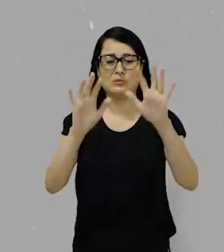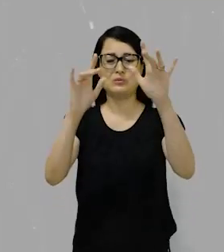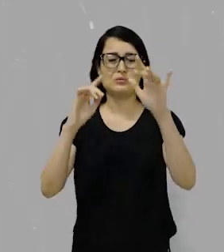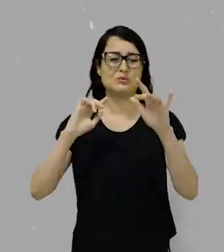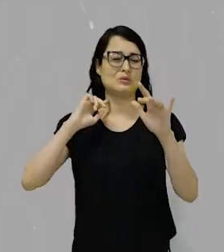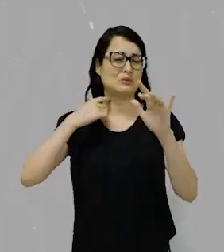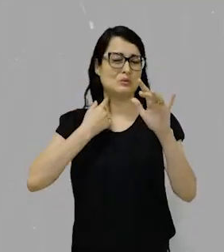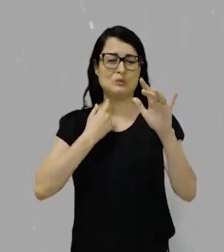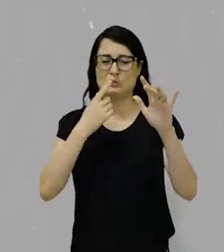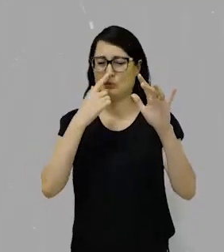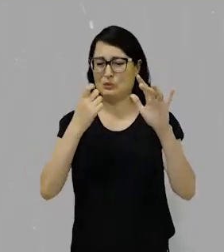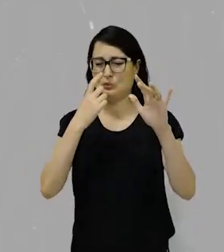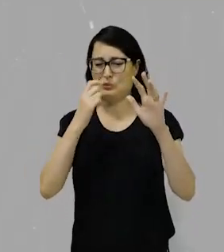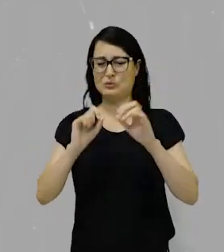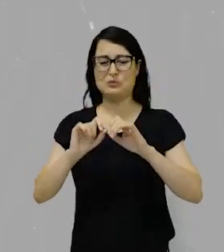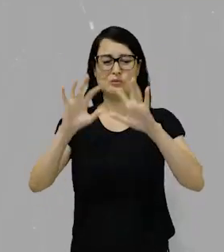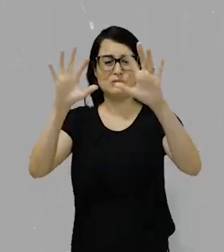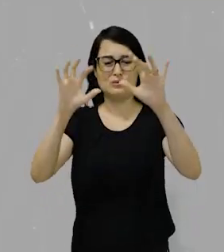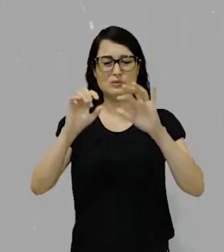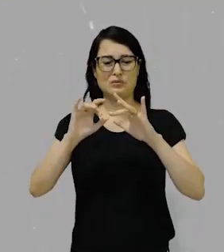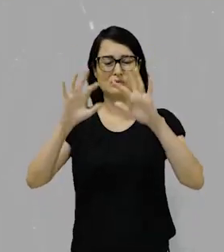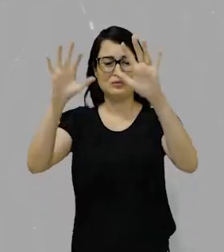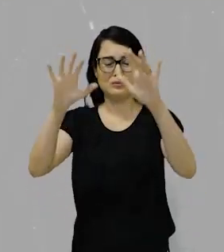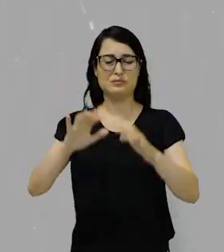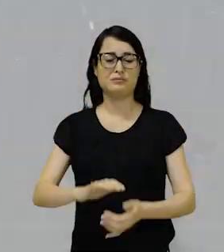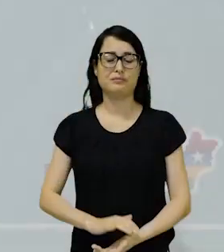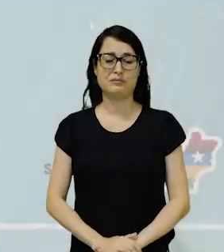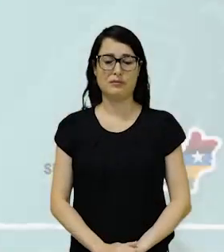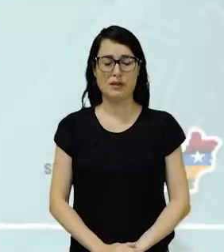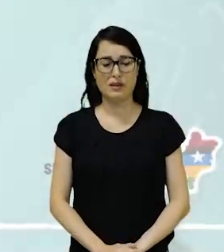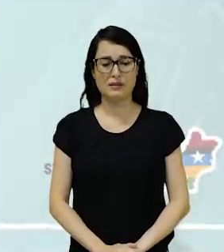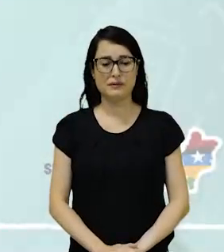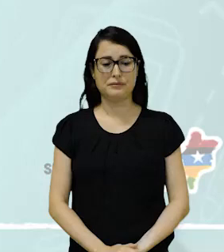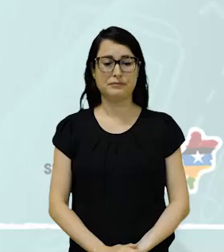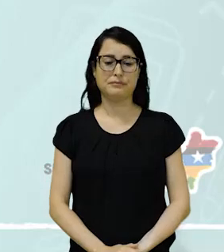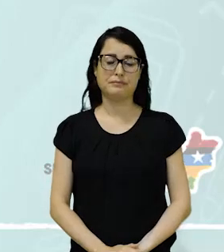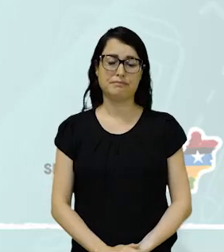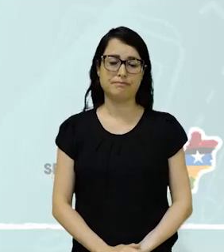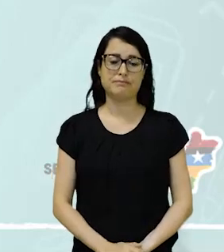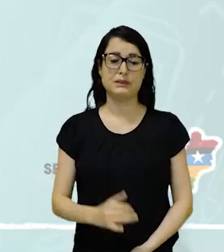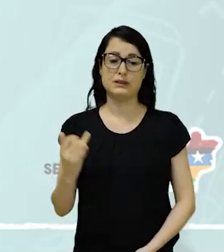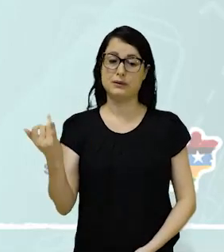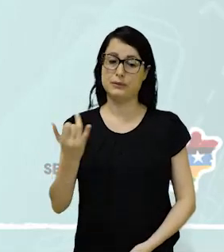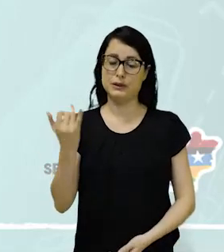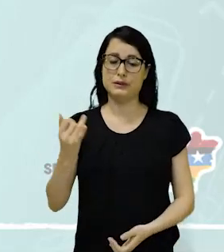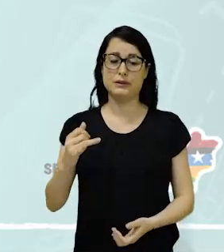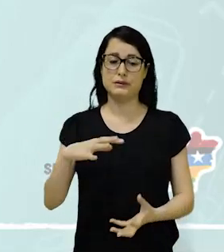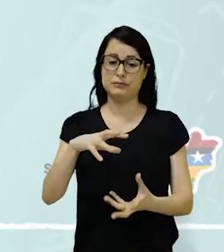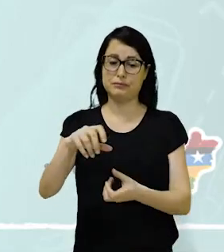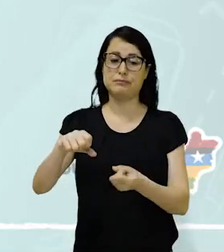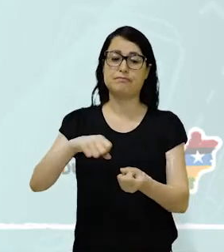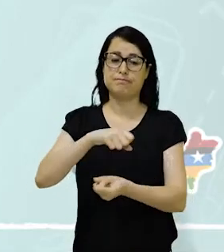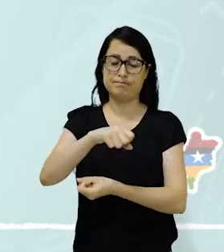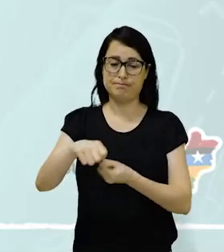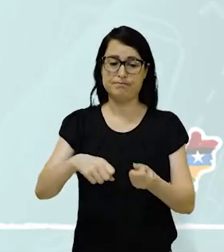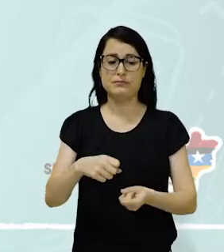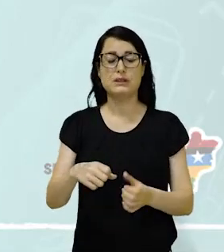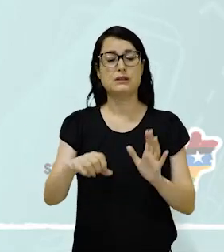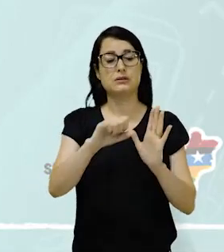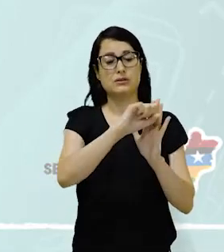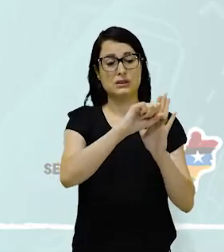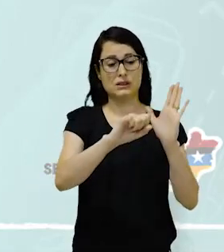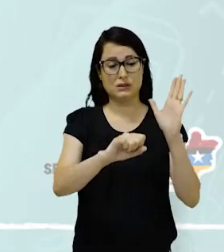daí a necessidade de adotar esse princípio sustentável, tá? E aí, galera, é só no século XX